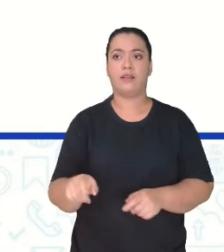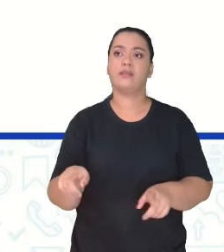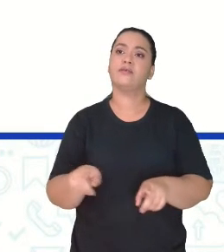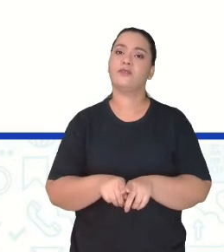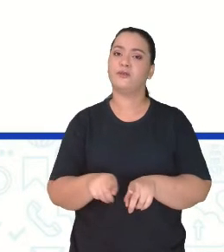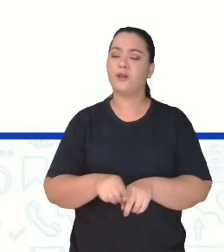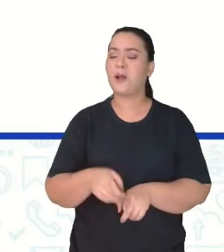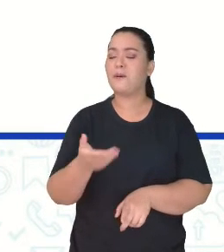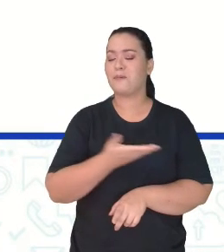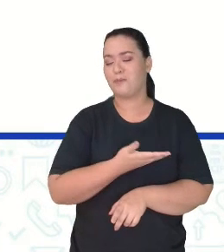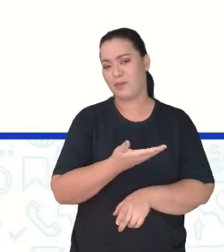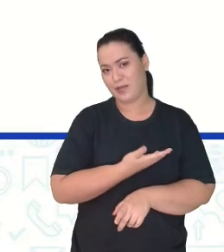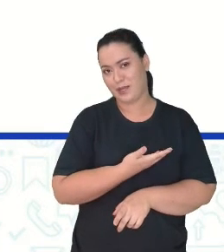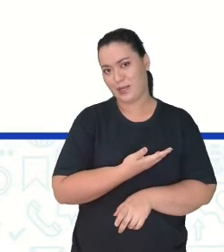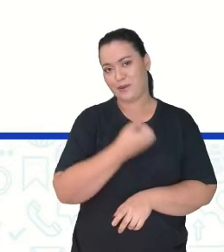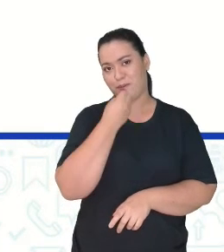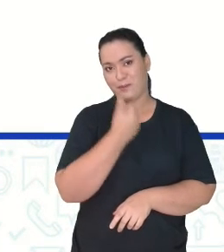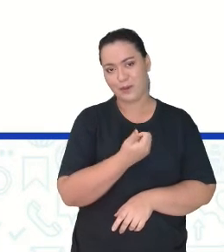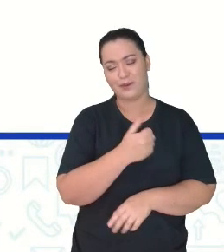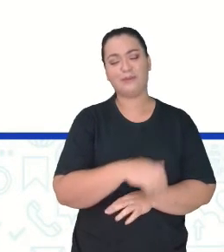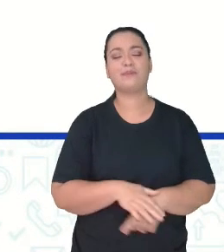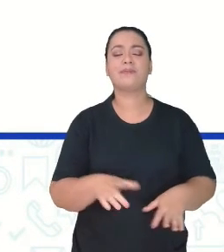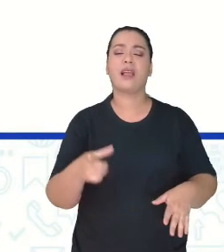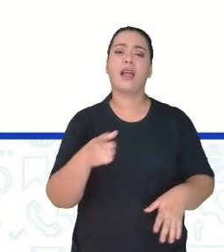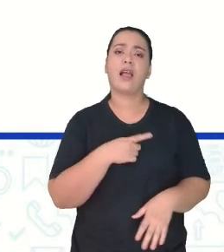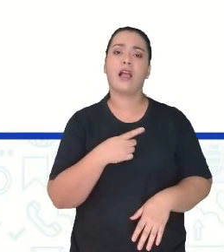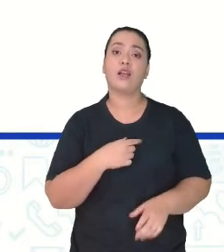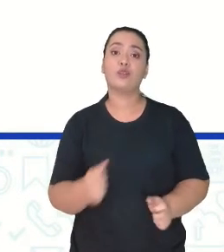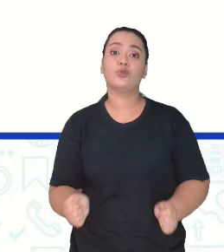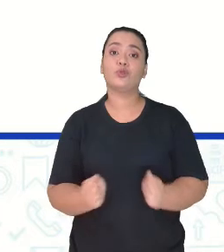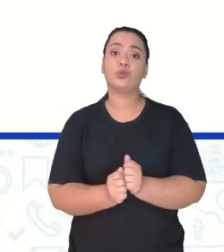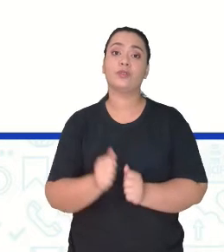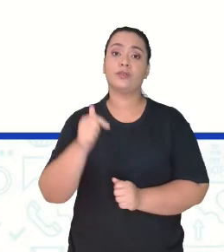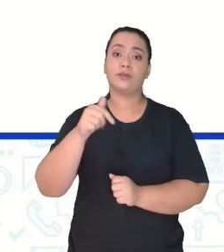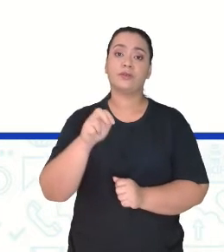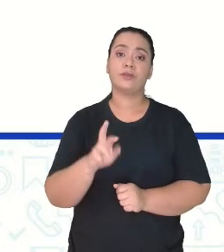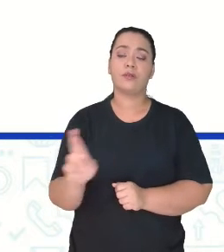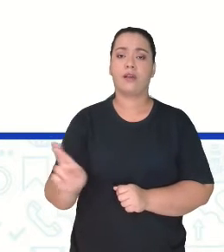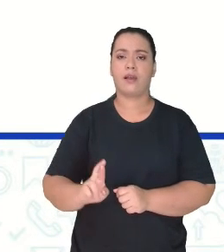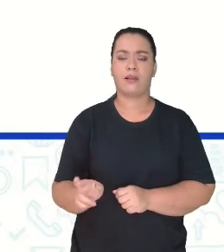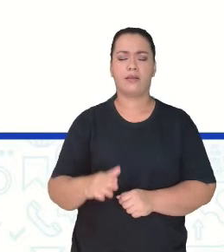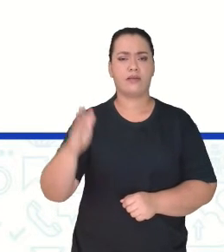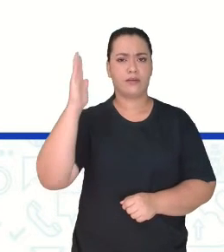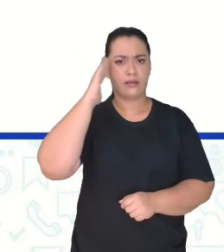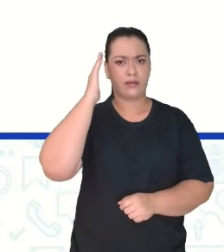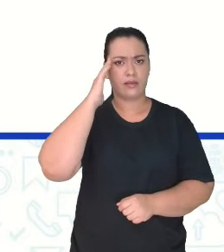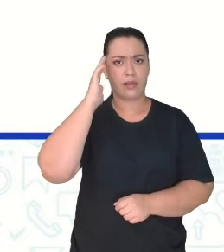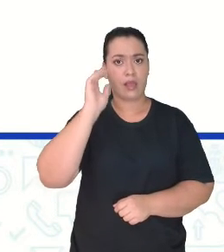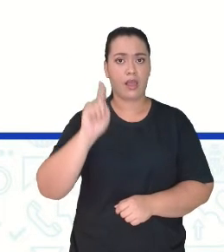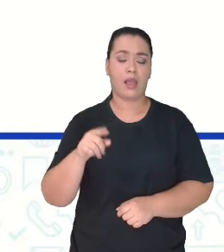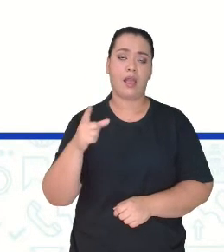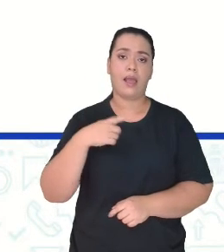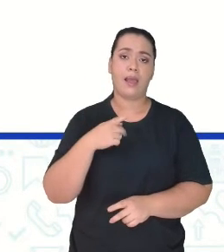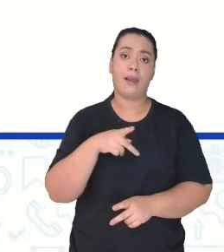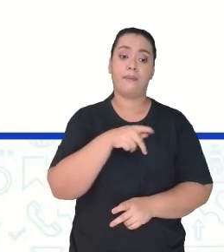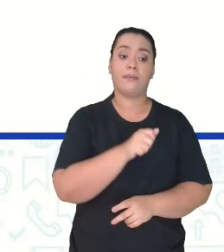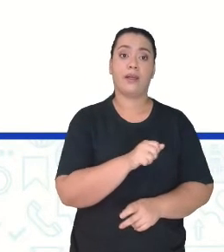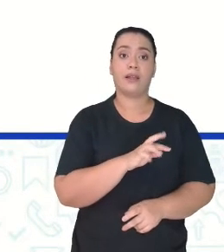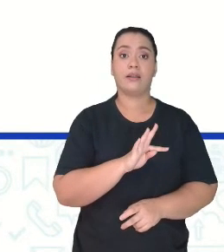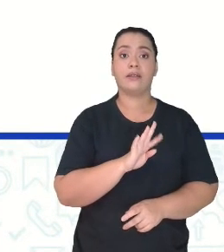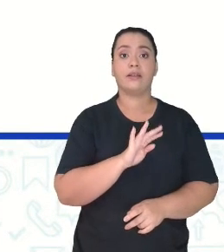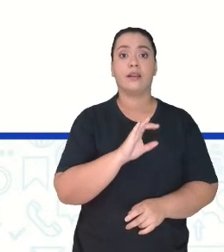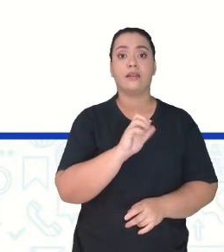para ninguém. Têm juntos R$75. Sabendo que a quantia de Patrícia é